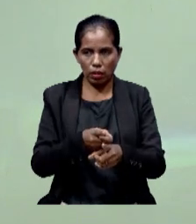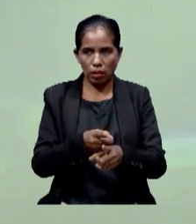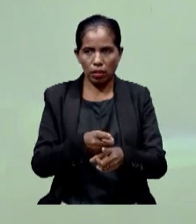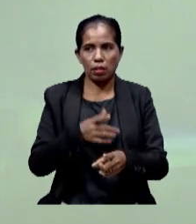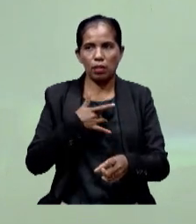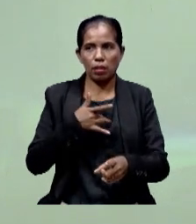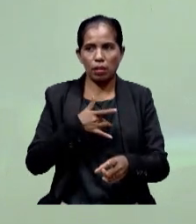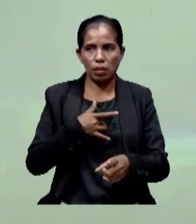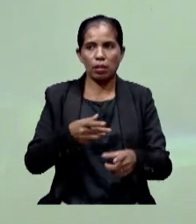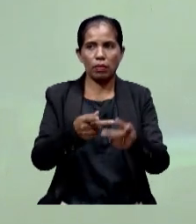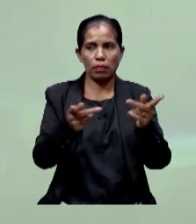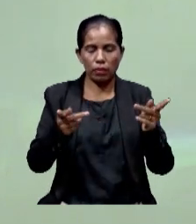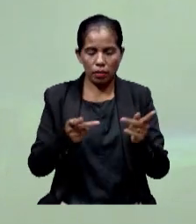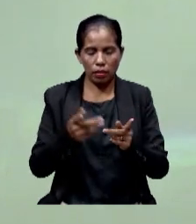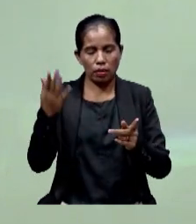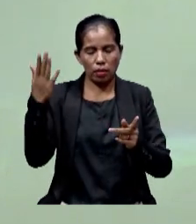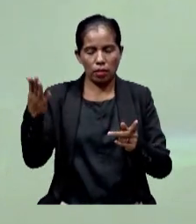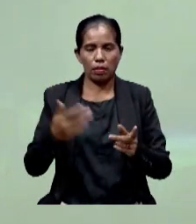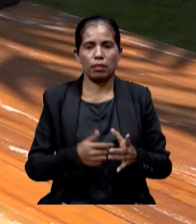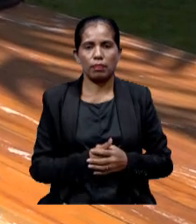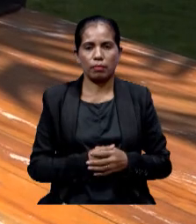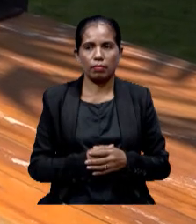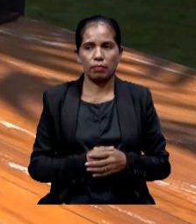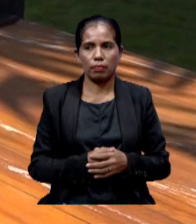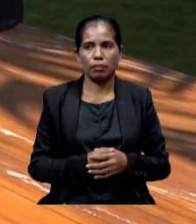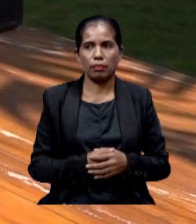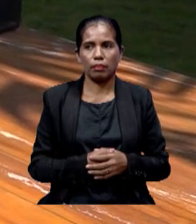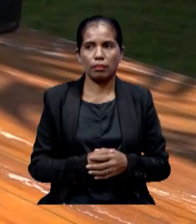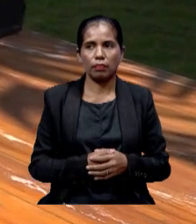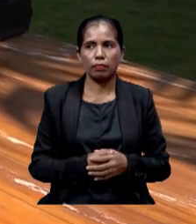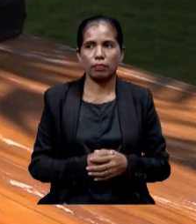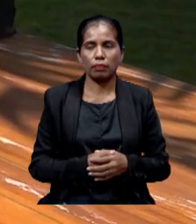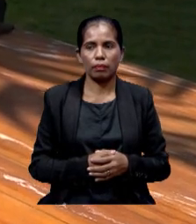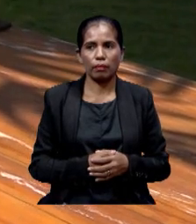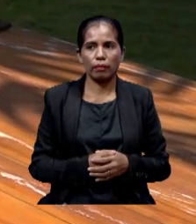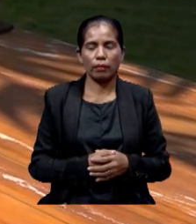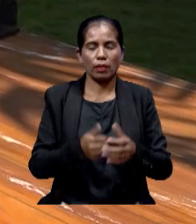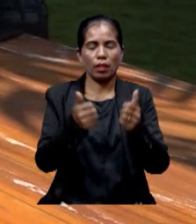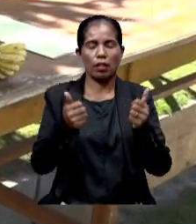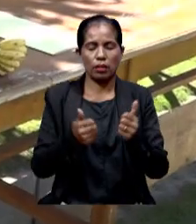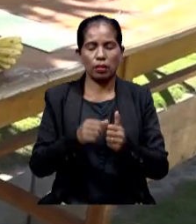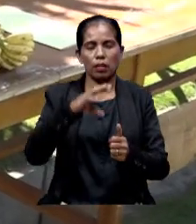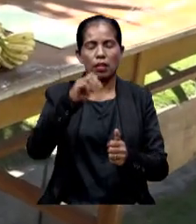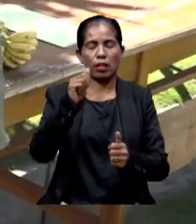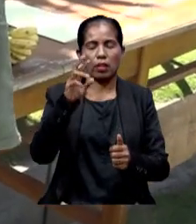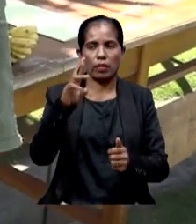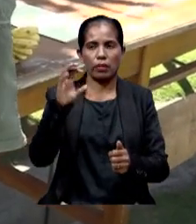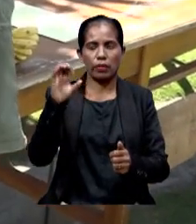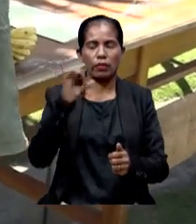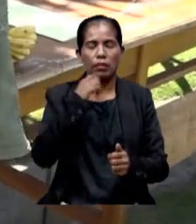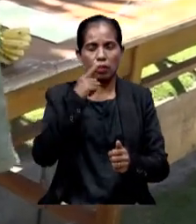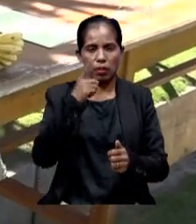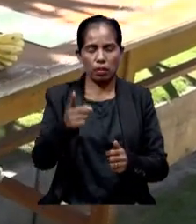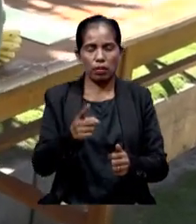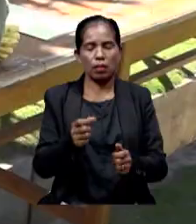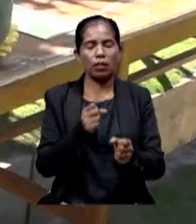intuan fati iha palacio ai tarak larang na ba Antes, né, assessor da região Café, no supervisor do assunto